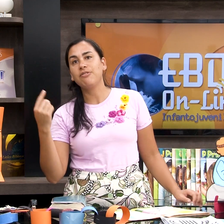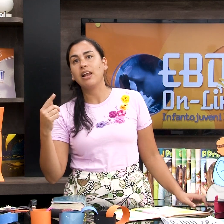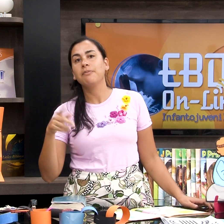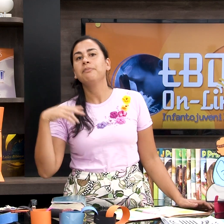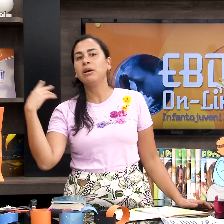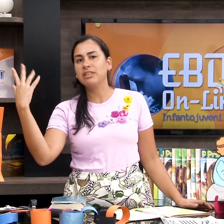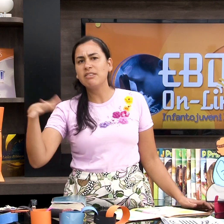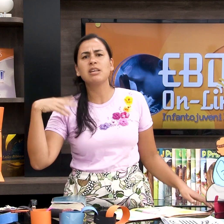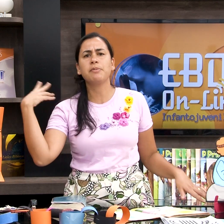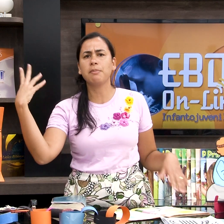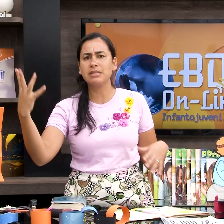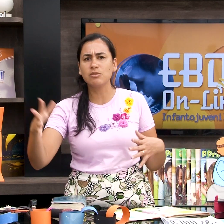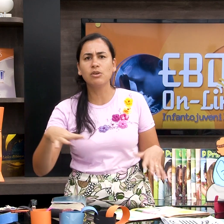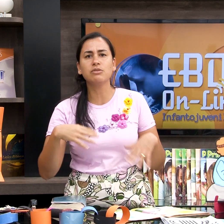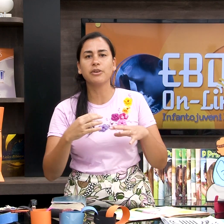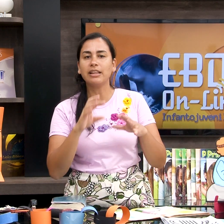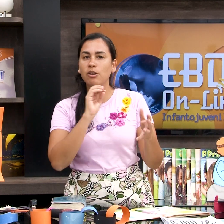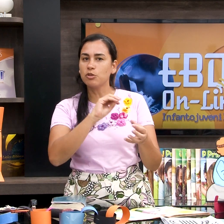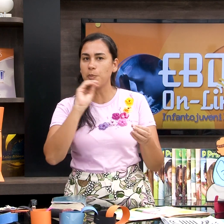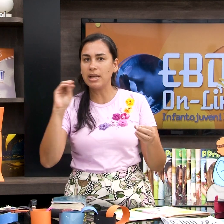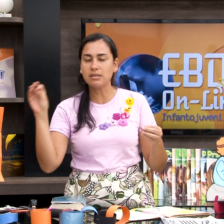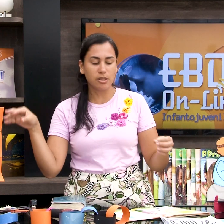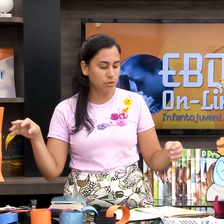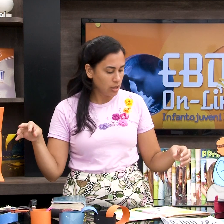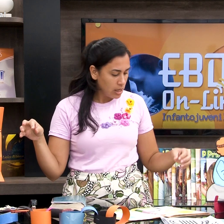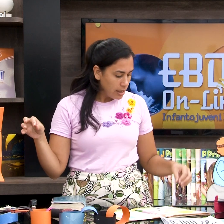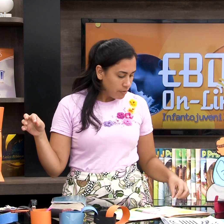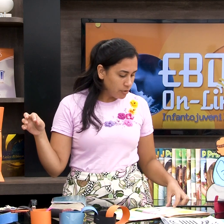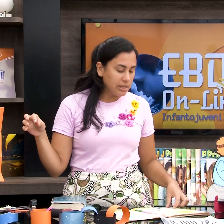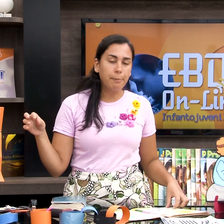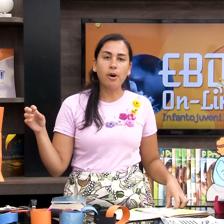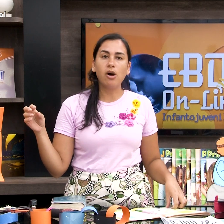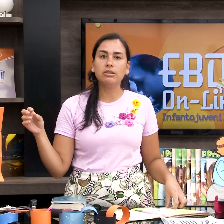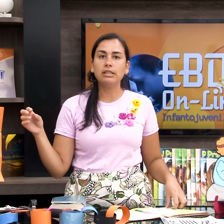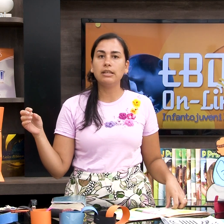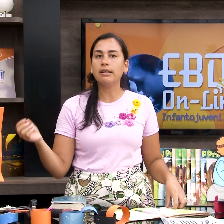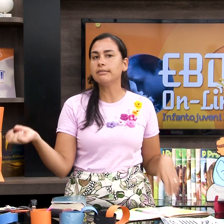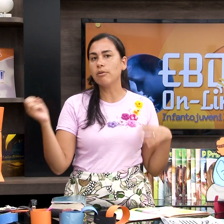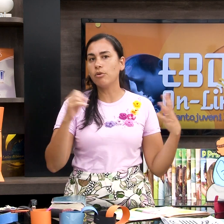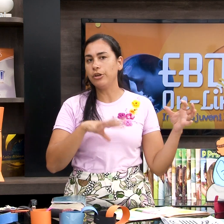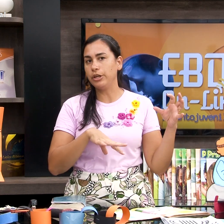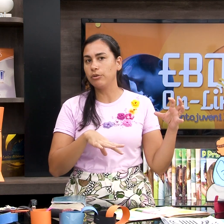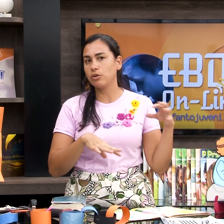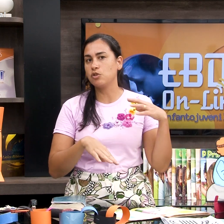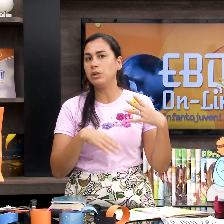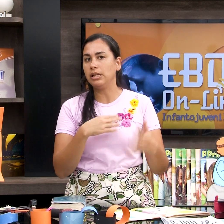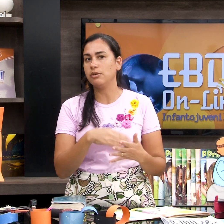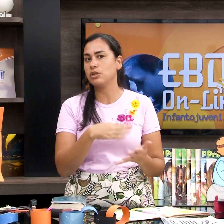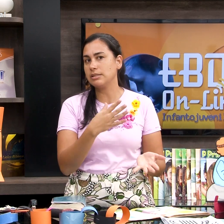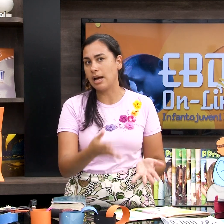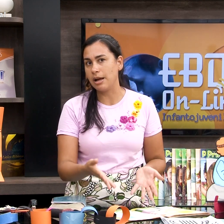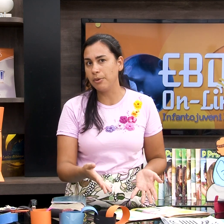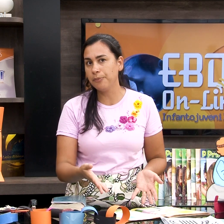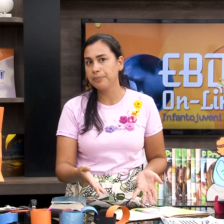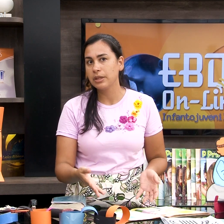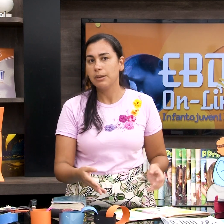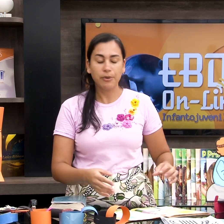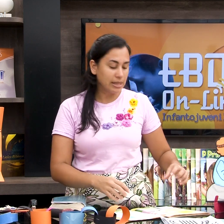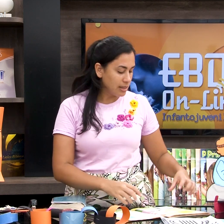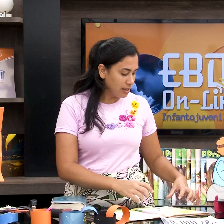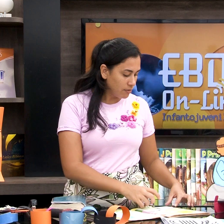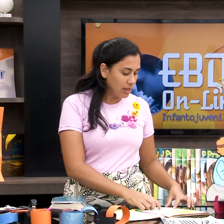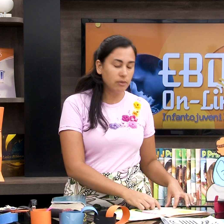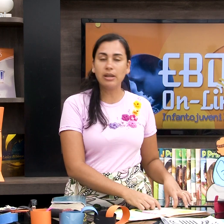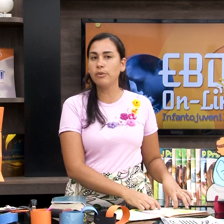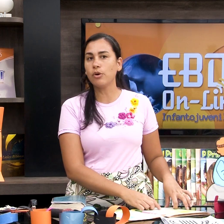alegria e da dor. Aí ele fala: Meu Deus, sempre me abençoou, não sei o que. Tem outros pedacinhos. Você pode cantar um corinho que os teus menininhos já saibam,